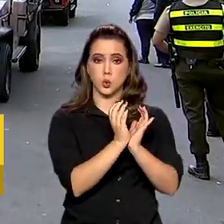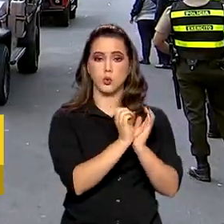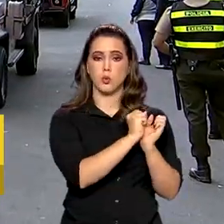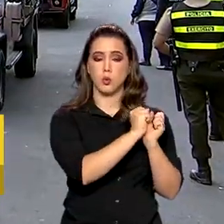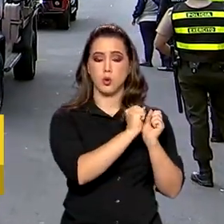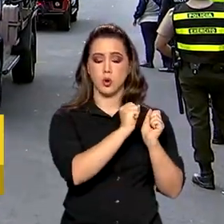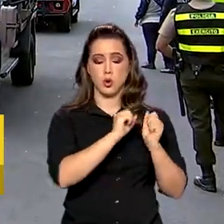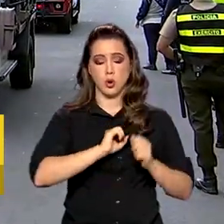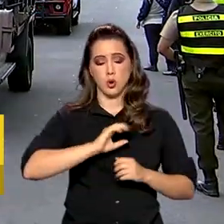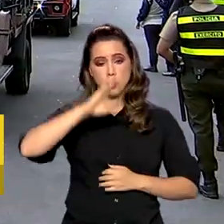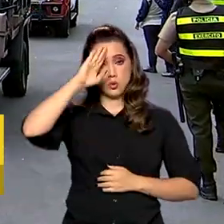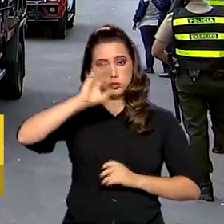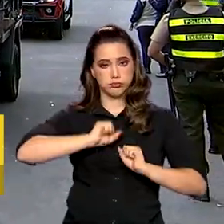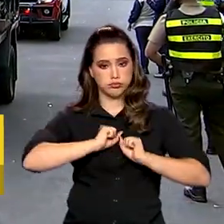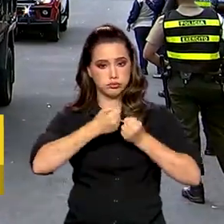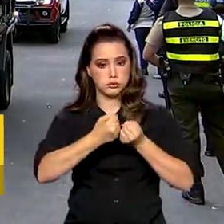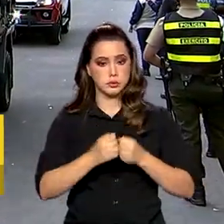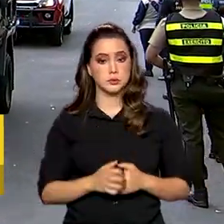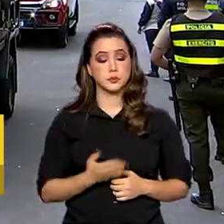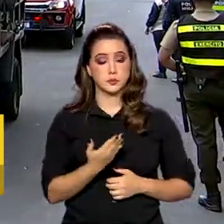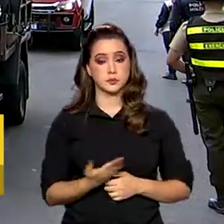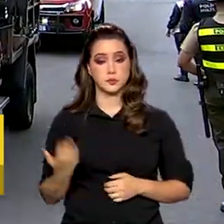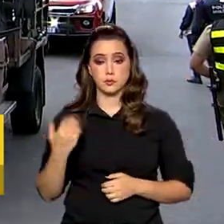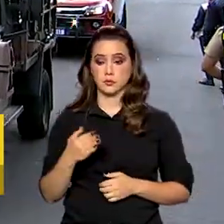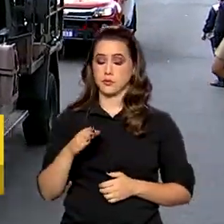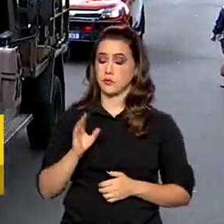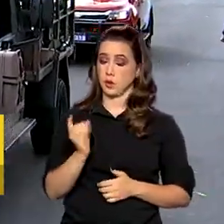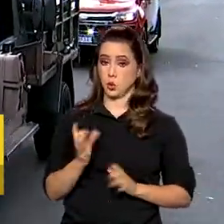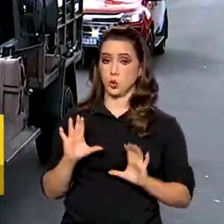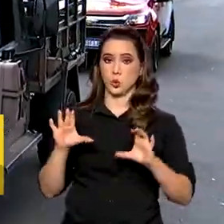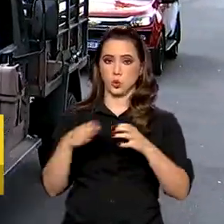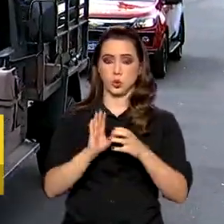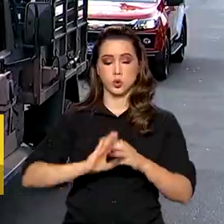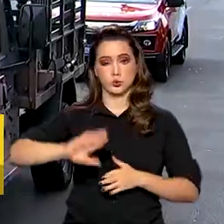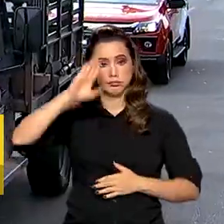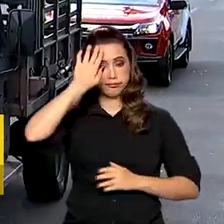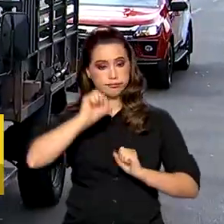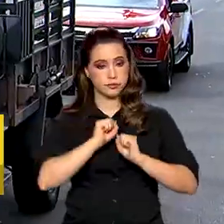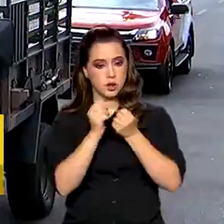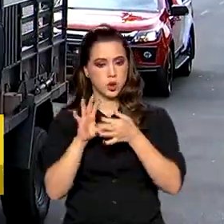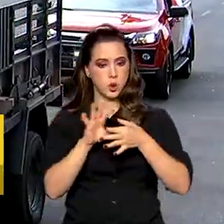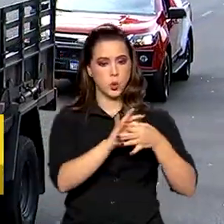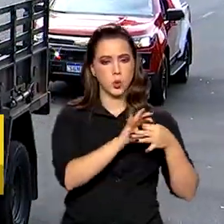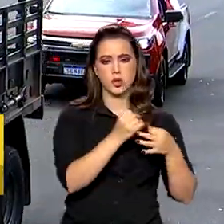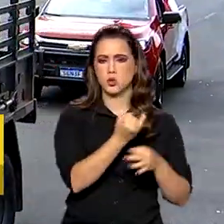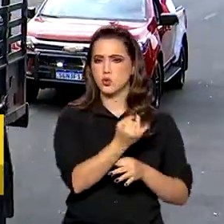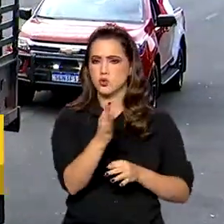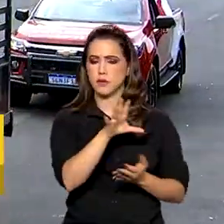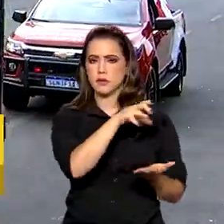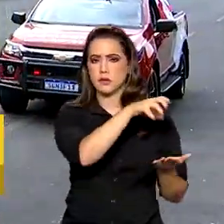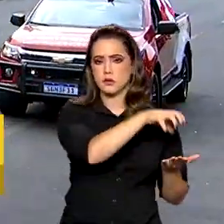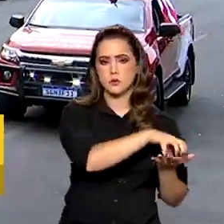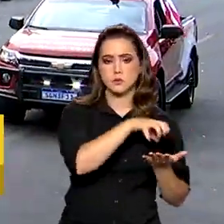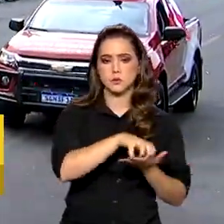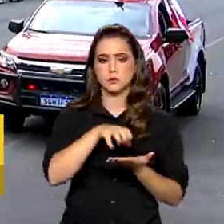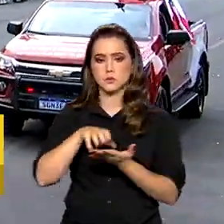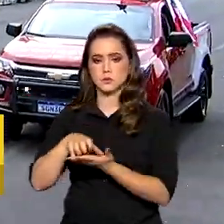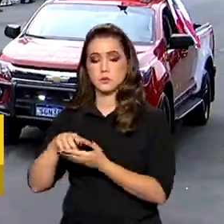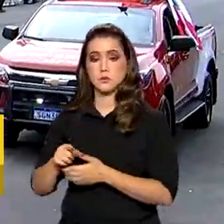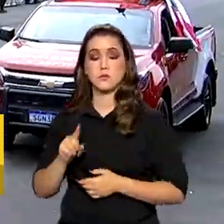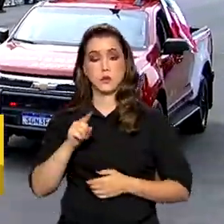segurança pública. Então, o Estado-Maior interagência, que nós chamamos, né? Que aquelas viaturas... Exército, Marinha